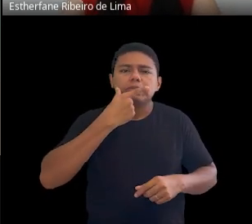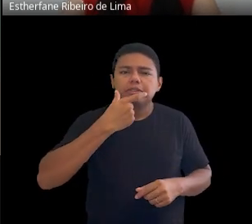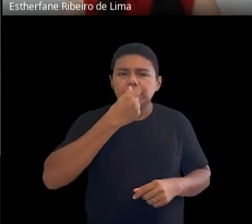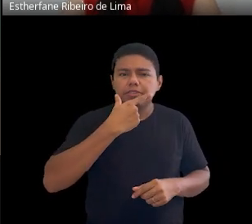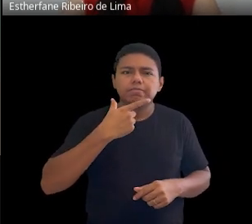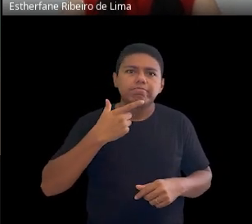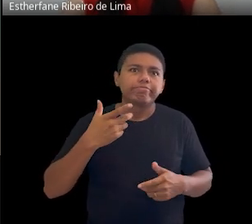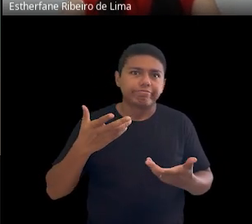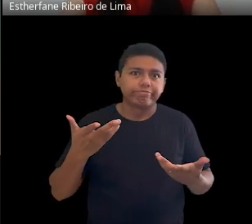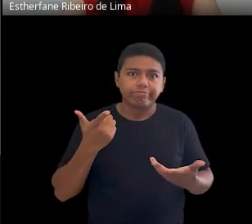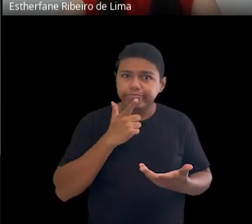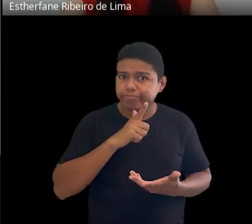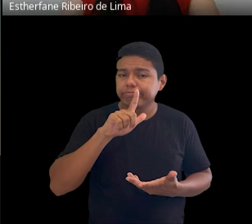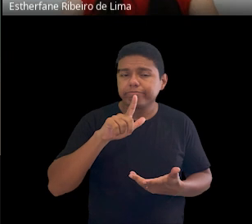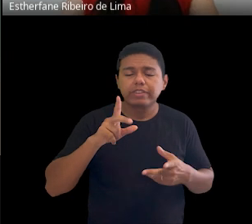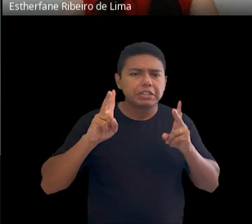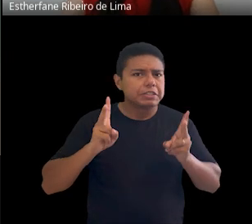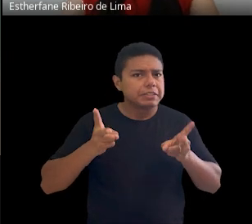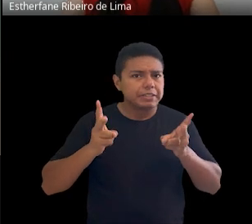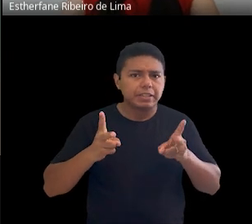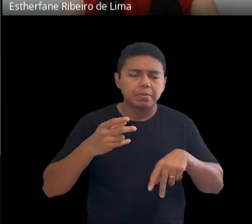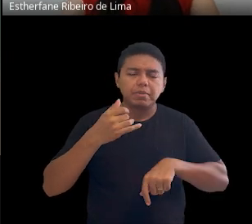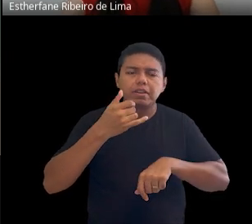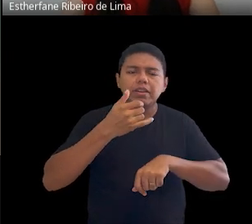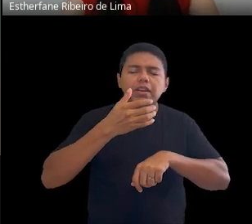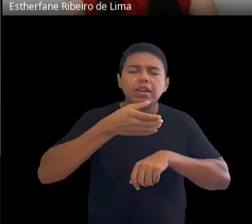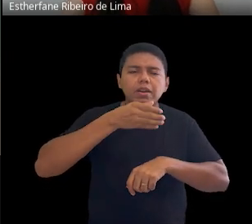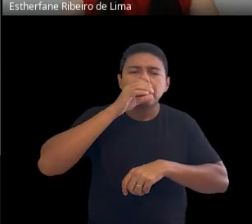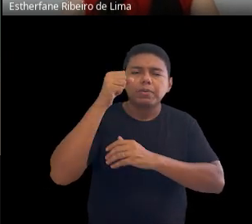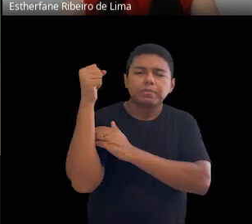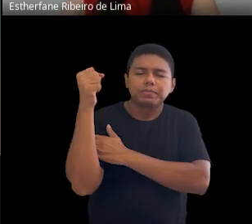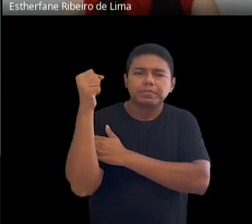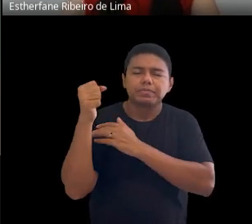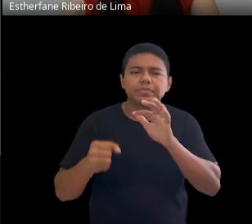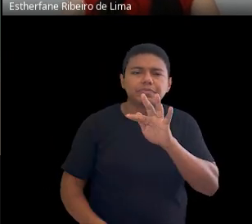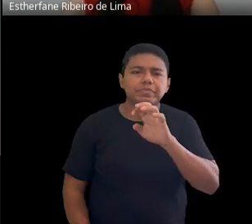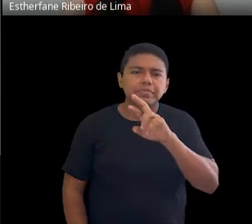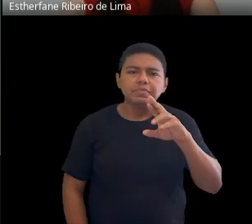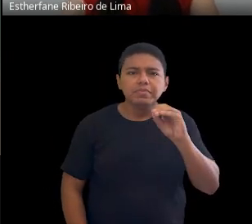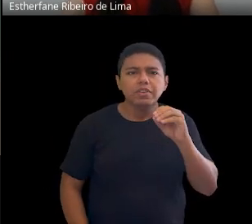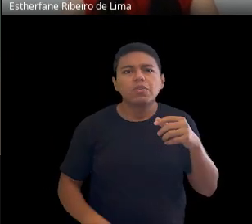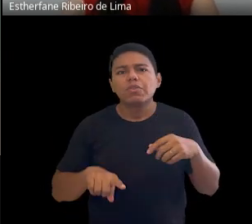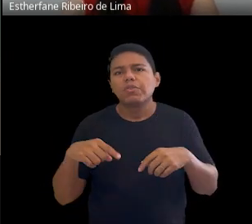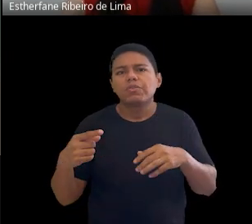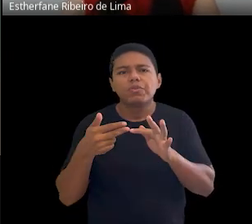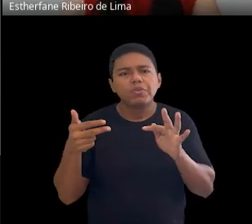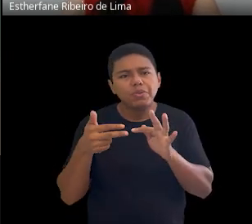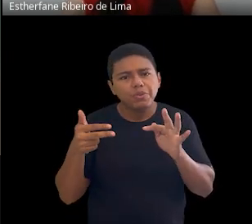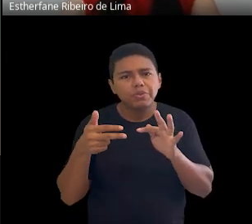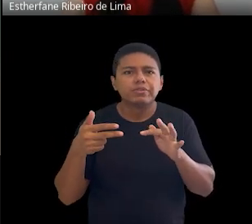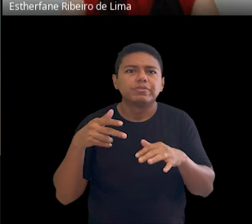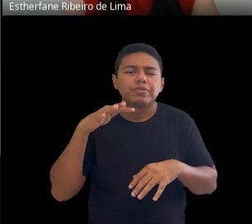Vai ter uma menor sintomatologia. Então, sempre associar o sulfato ferroso com frutas cítricas,